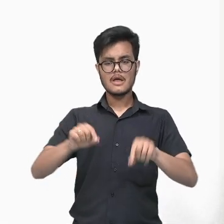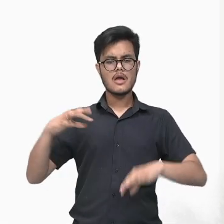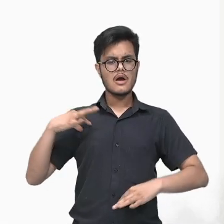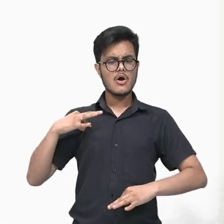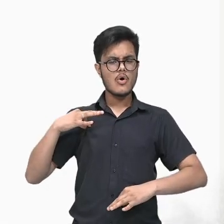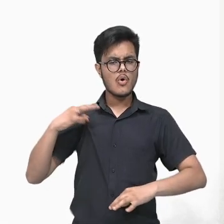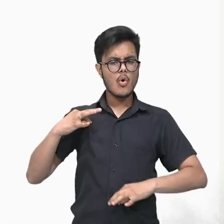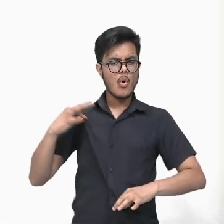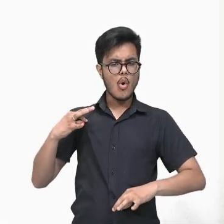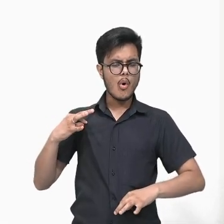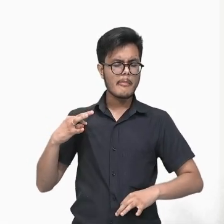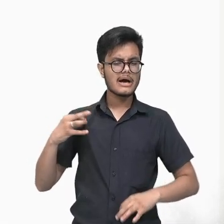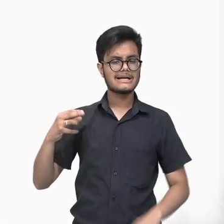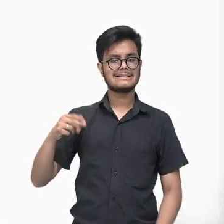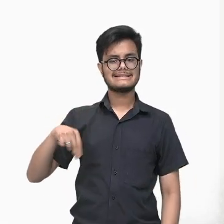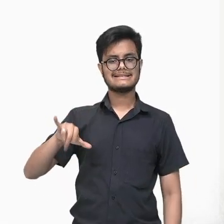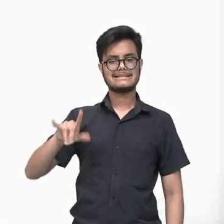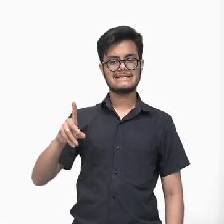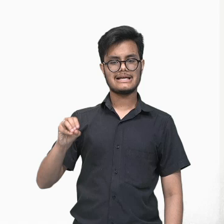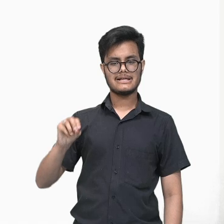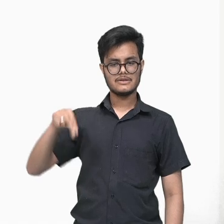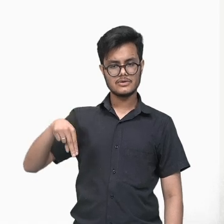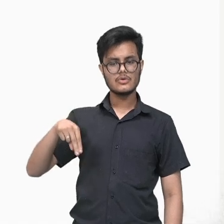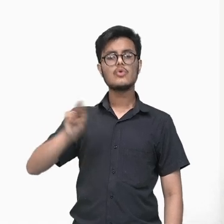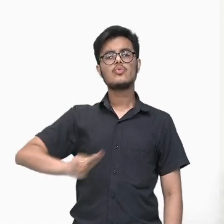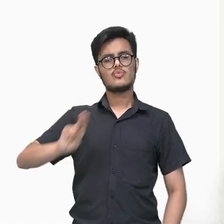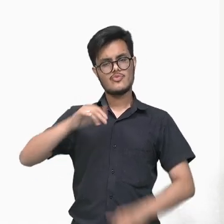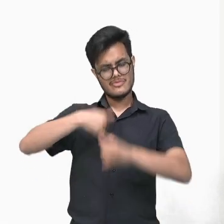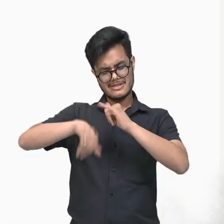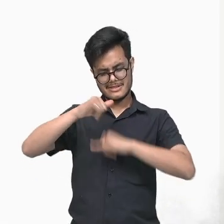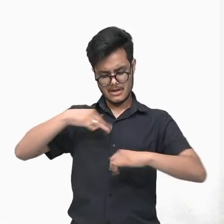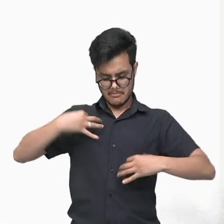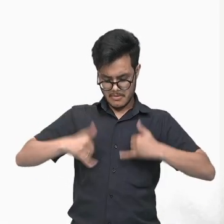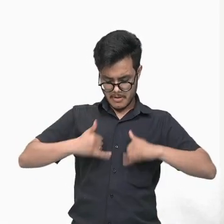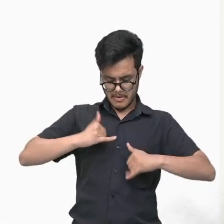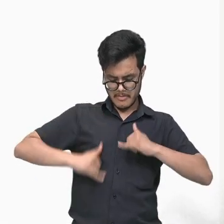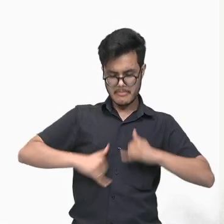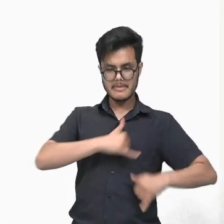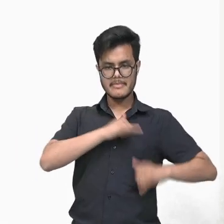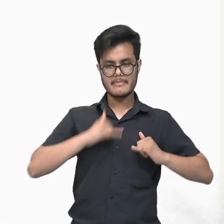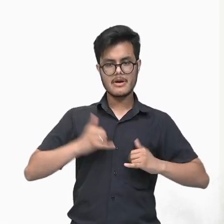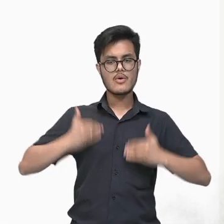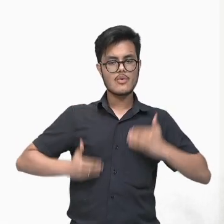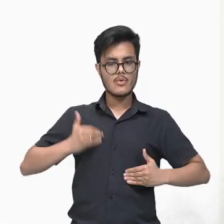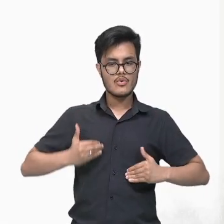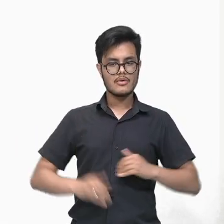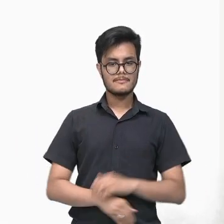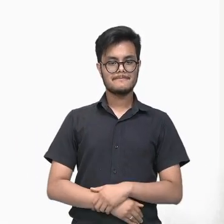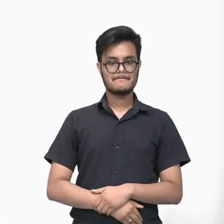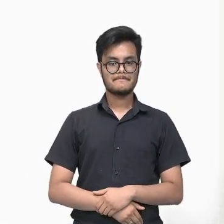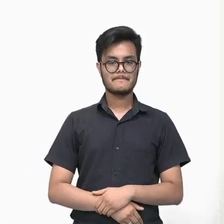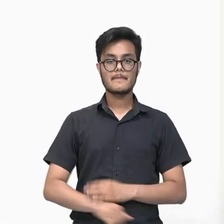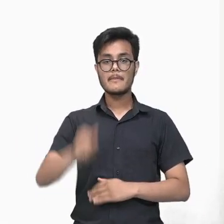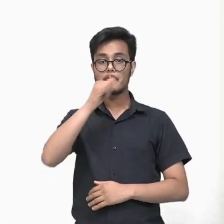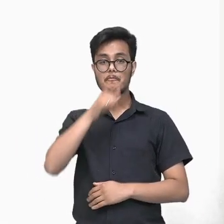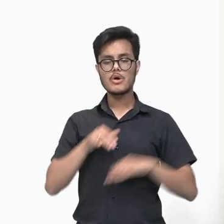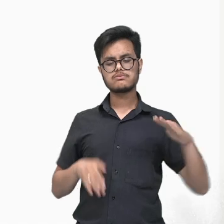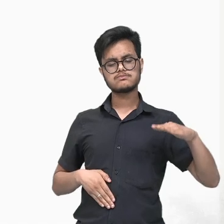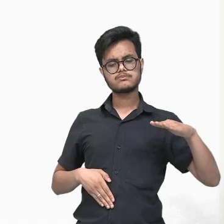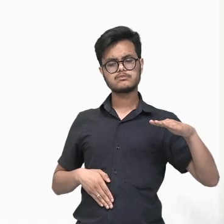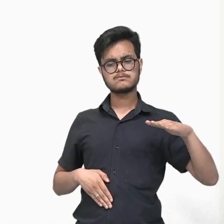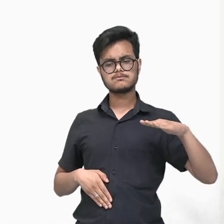de nylon eletriza-se ao ser atritada com o nosso corpo. Um veículo em